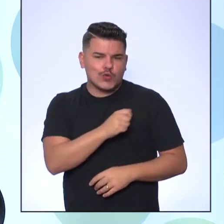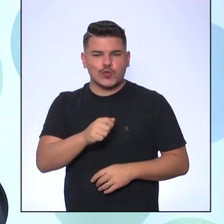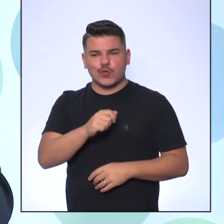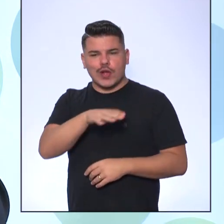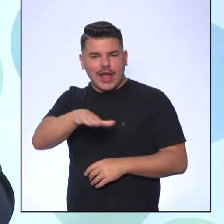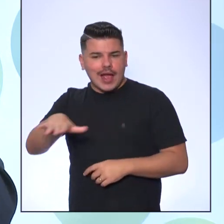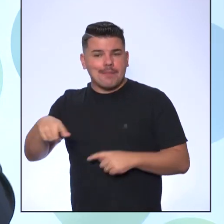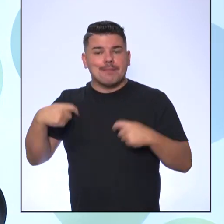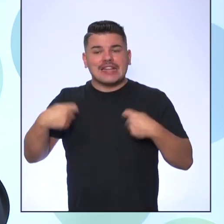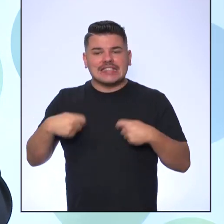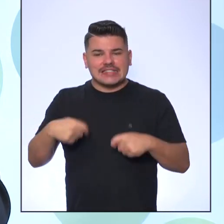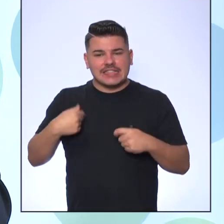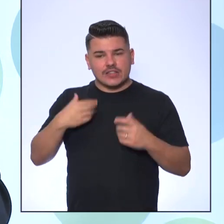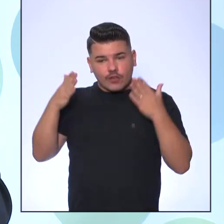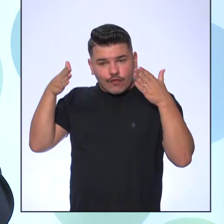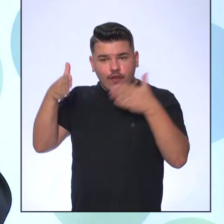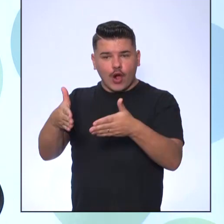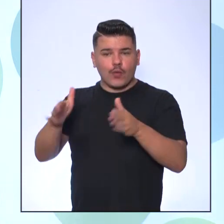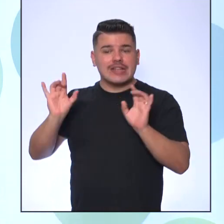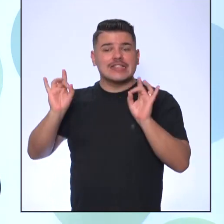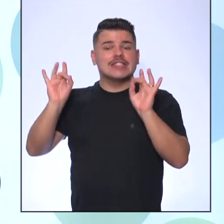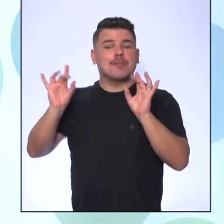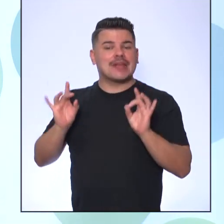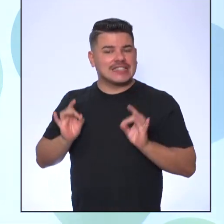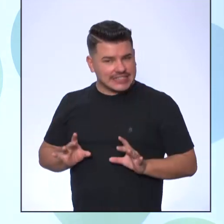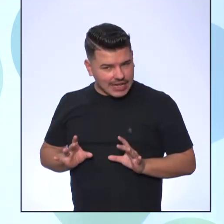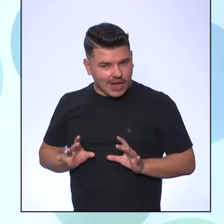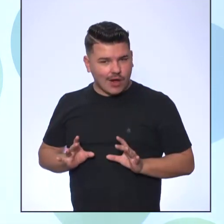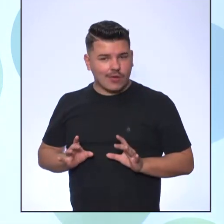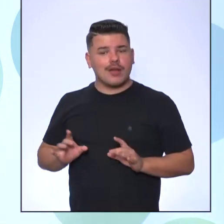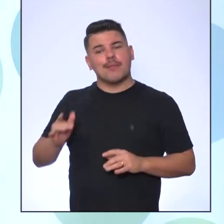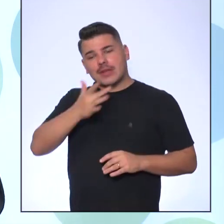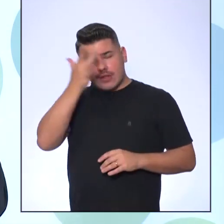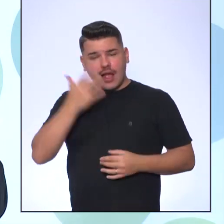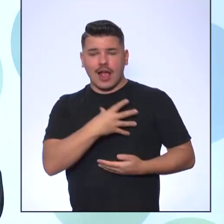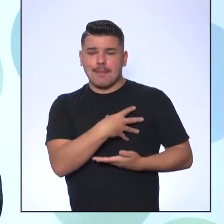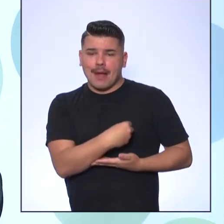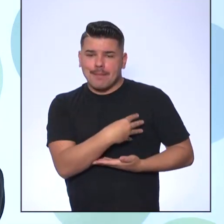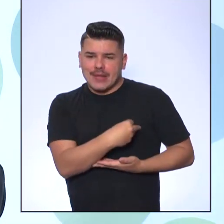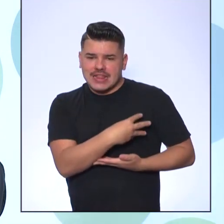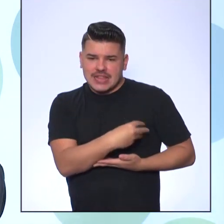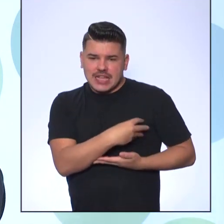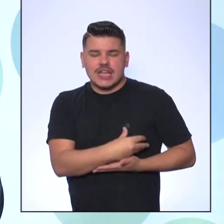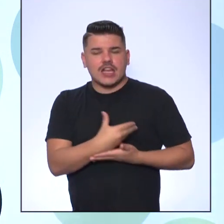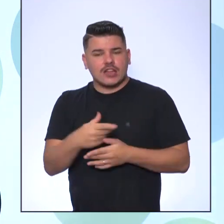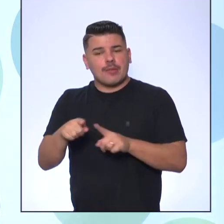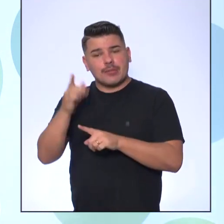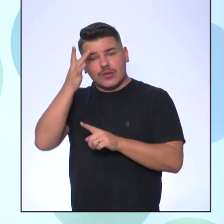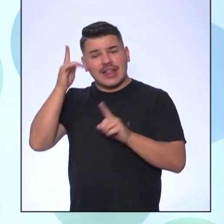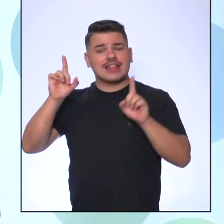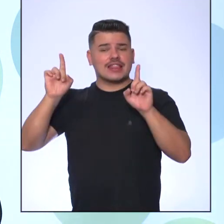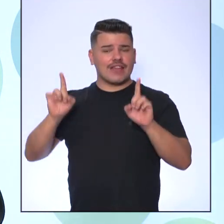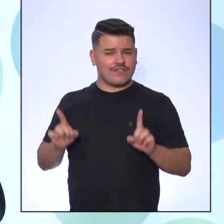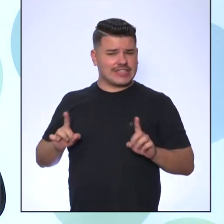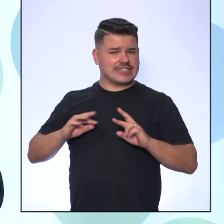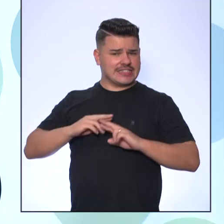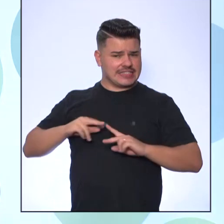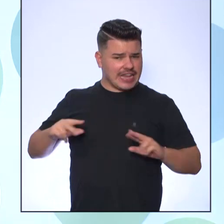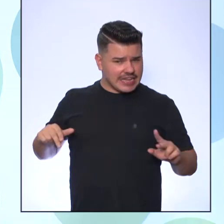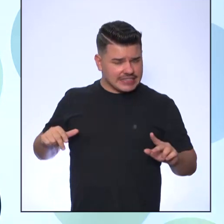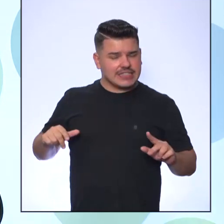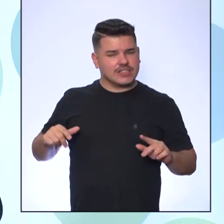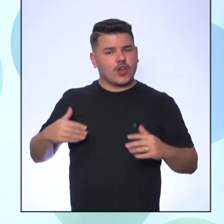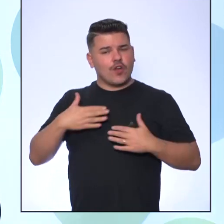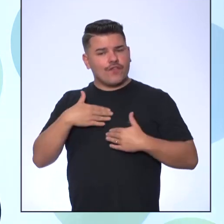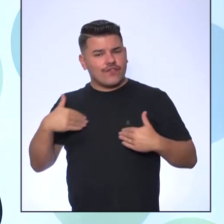participante necessita de atendimento especializado, as lactantes, as pessoas realmente com deficiências, uma condição